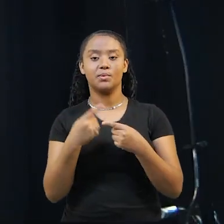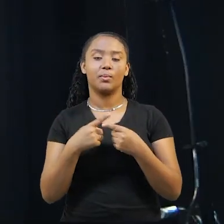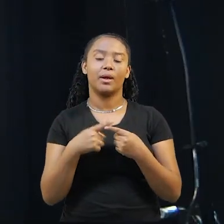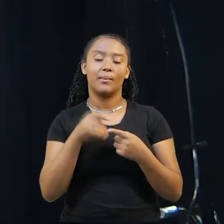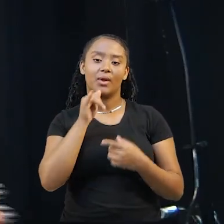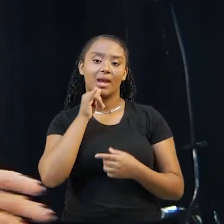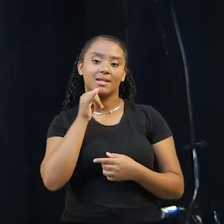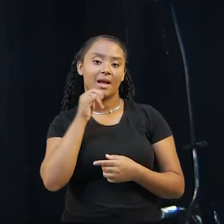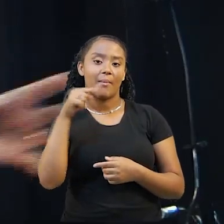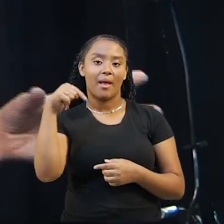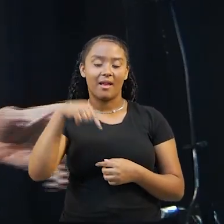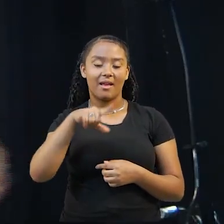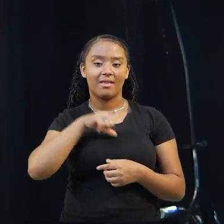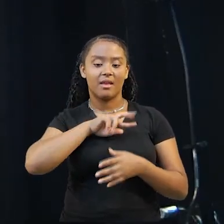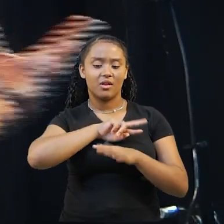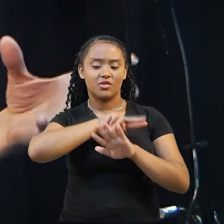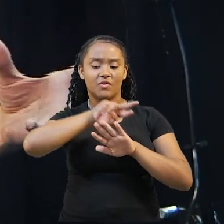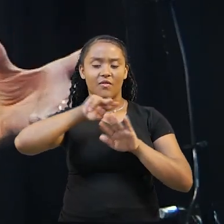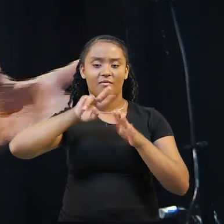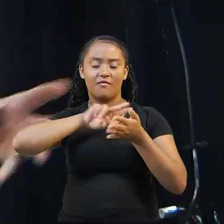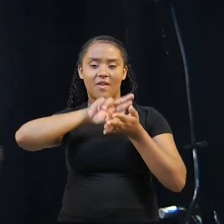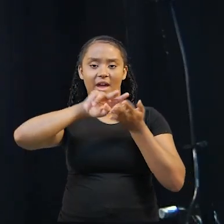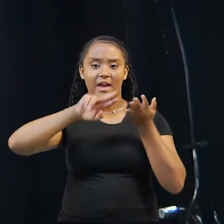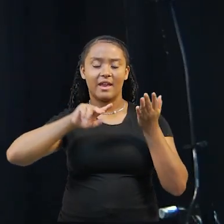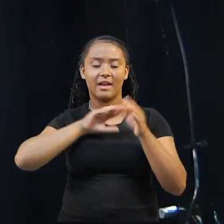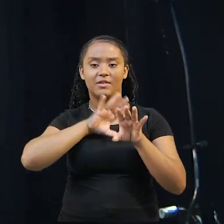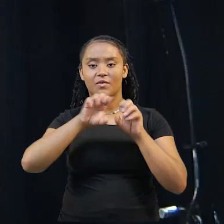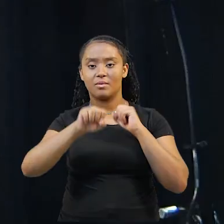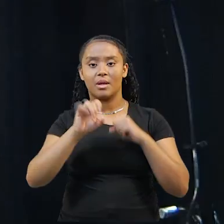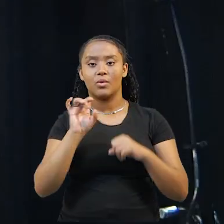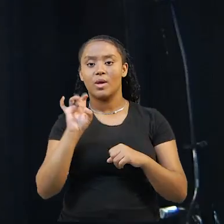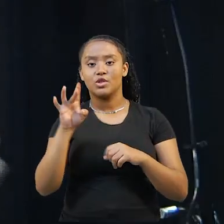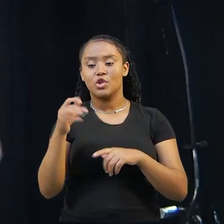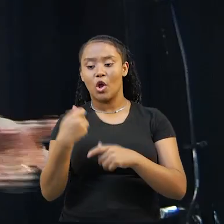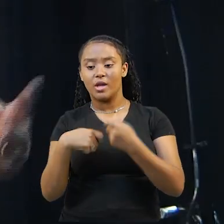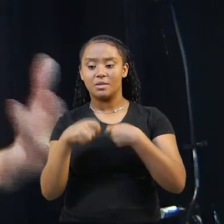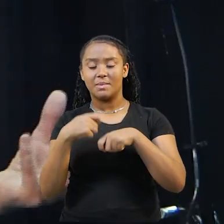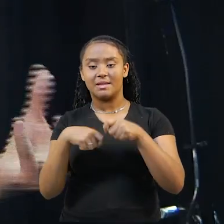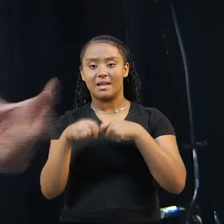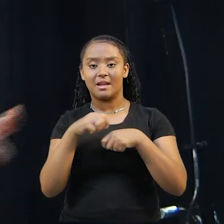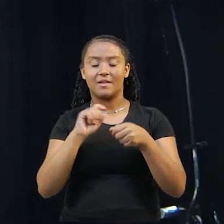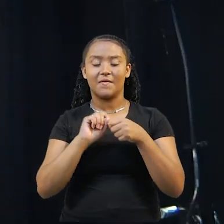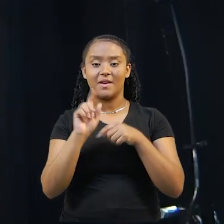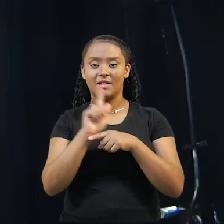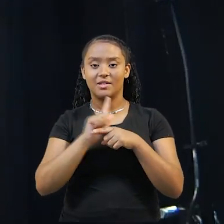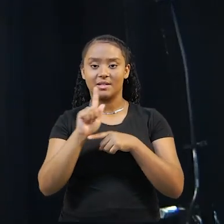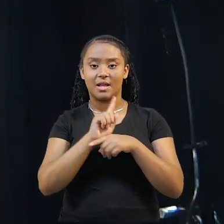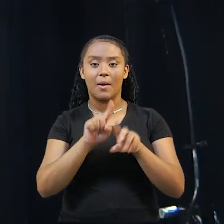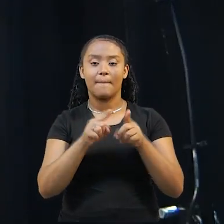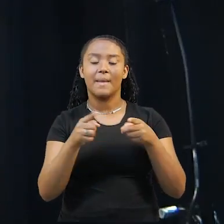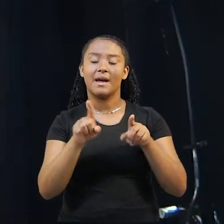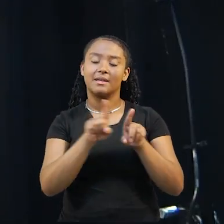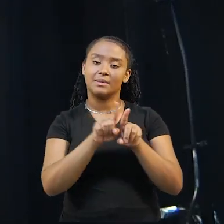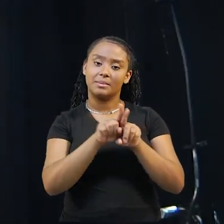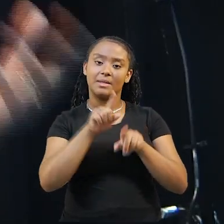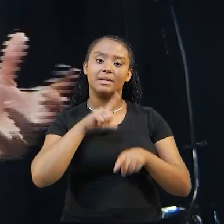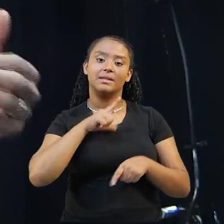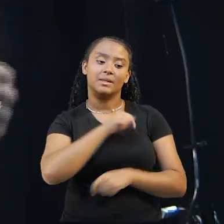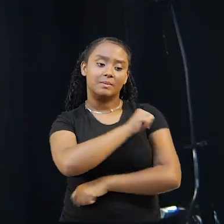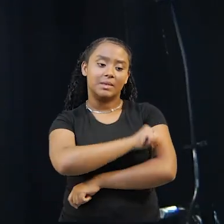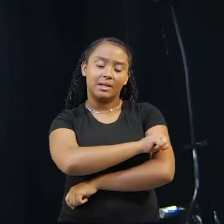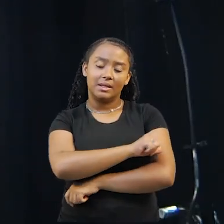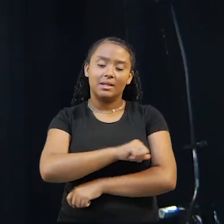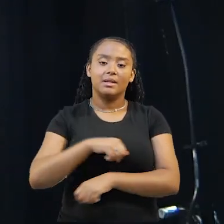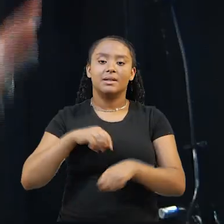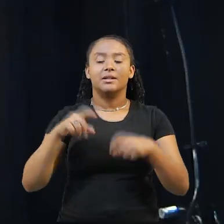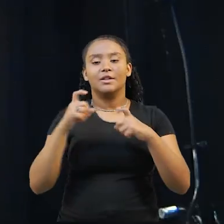né? Como aqui a gente tem diferentes formações, a gente não tem só administradores fazendo gestão, a gente tem